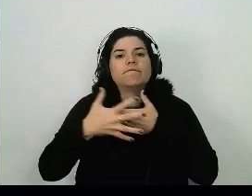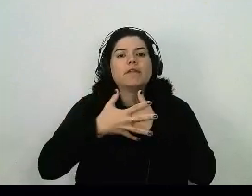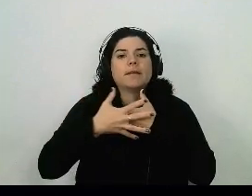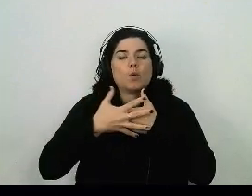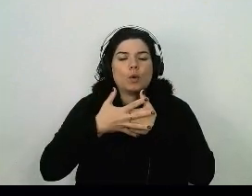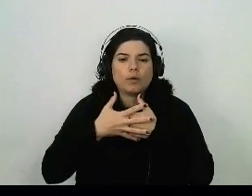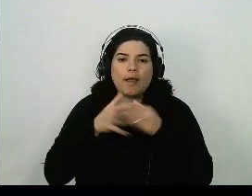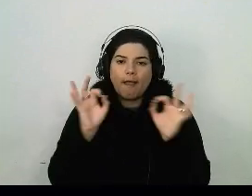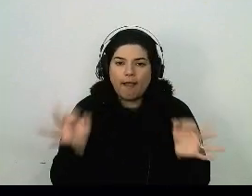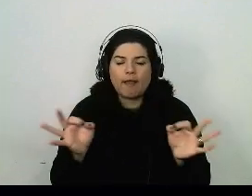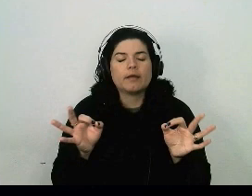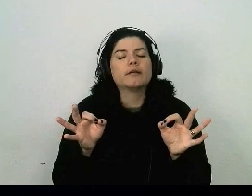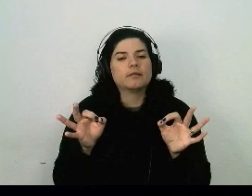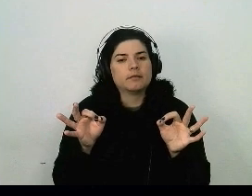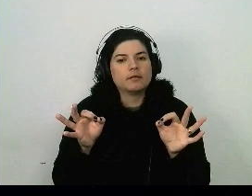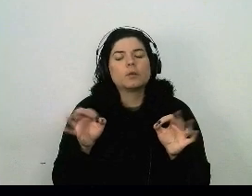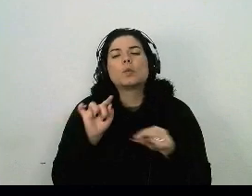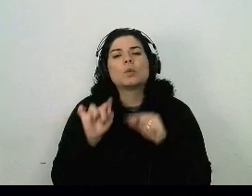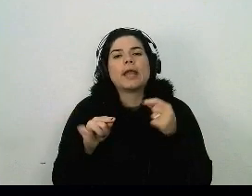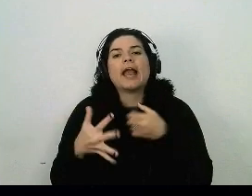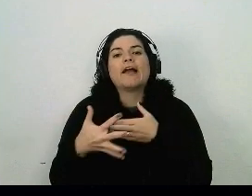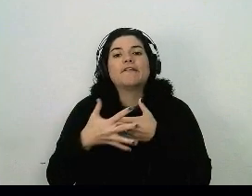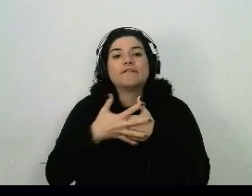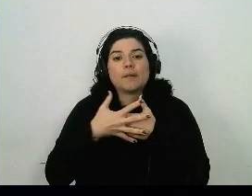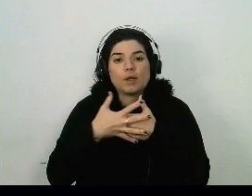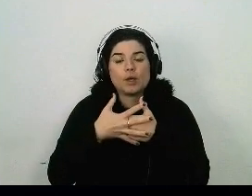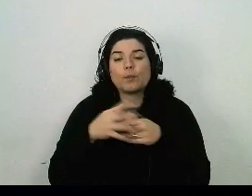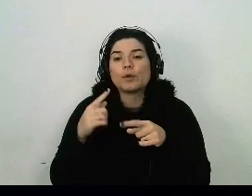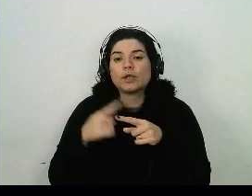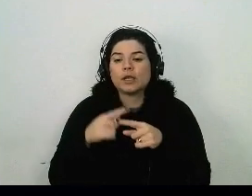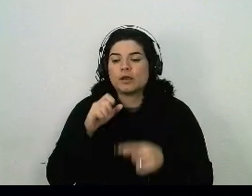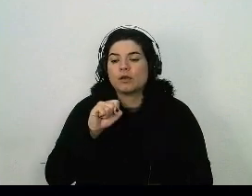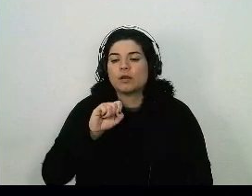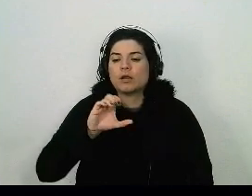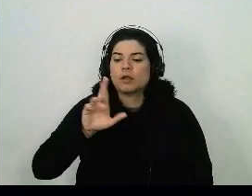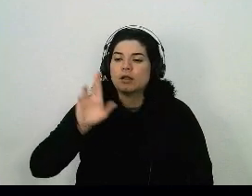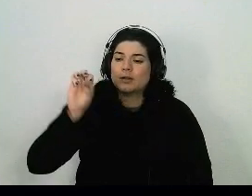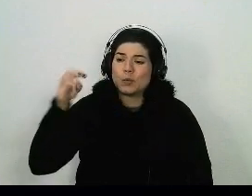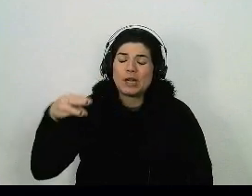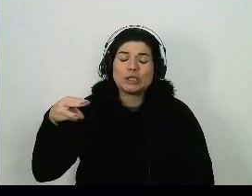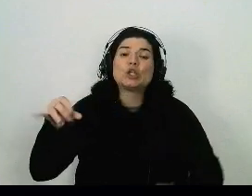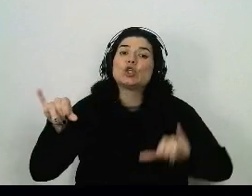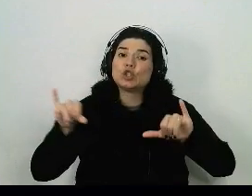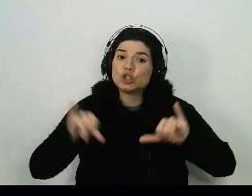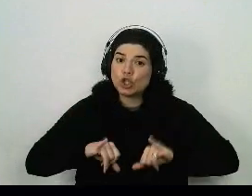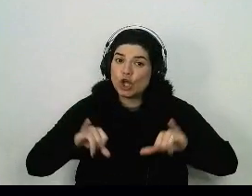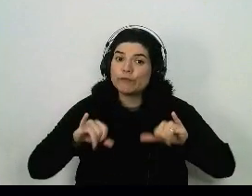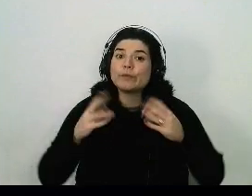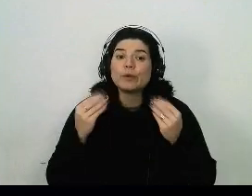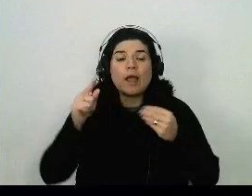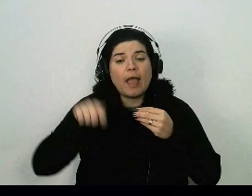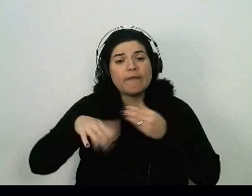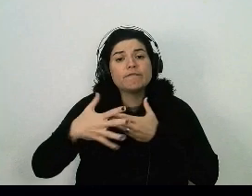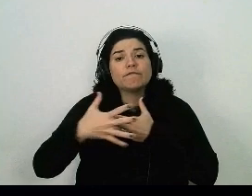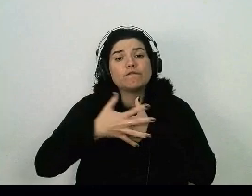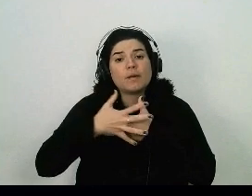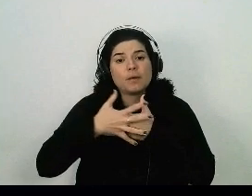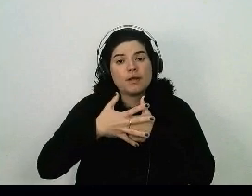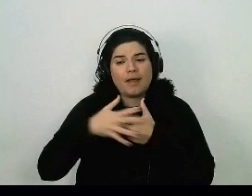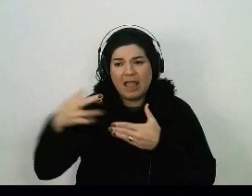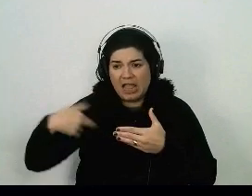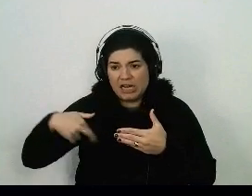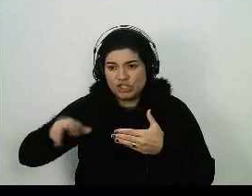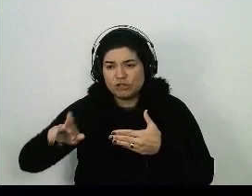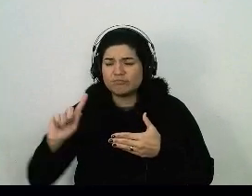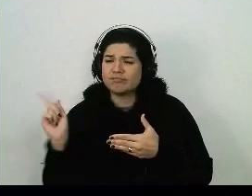a ideia de Framework porque o screen por exemplo sofre muito com isso é um Framework não é uma religião e tem gente